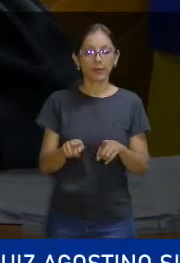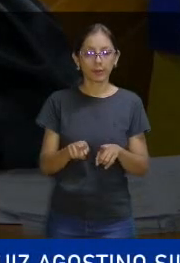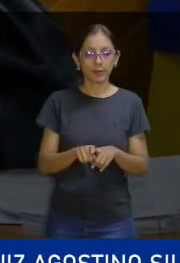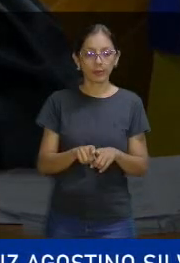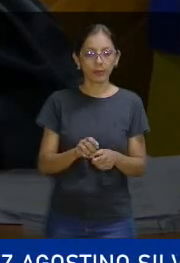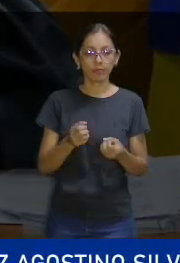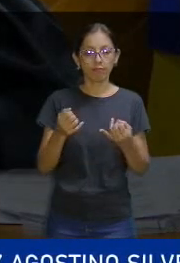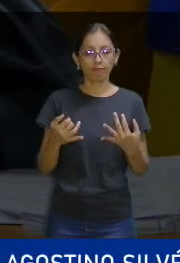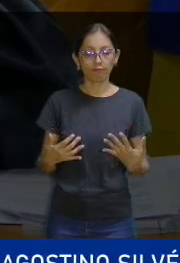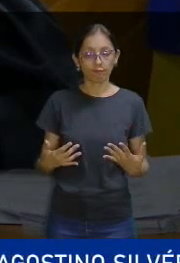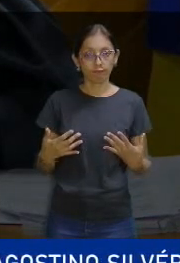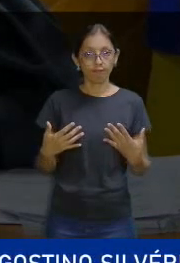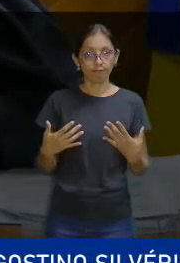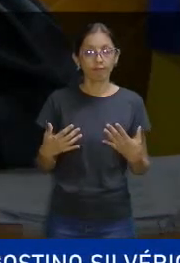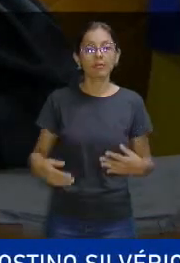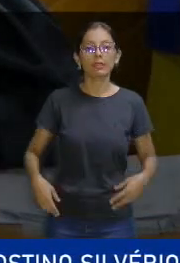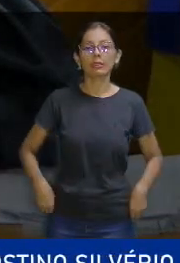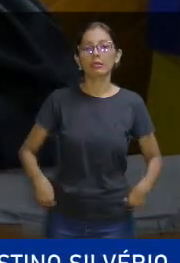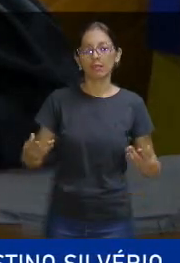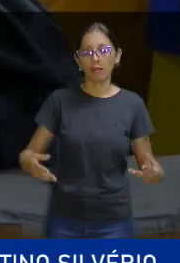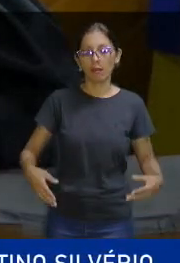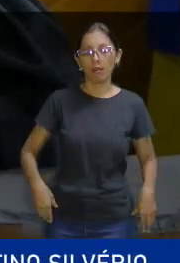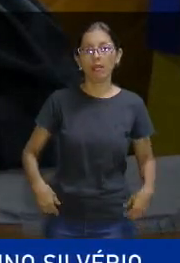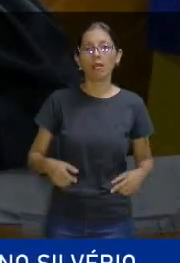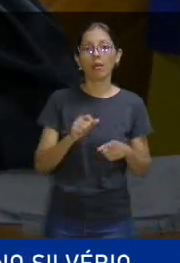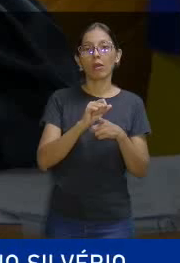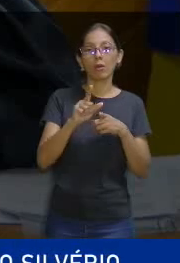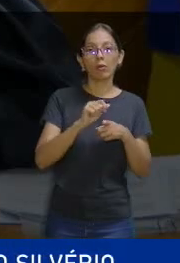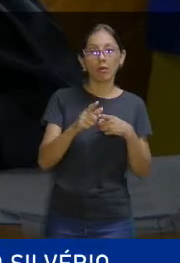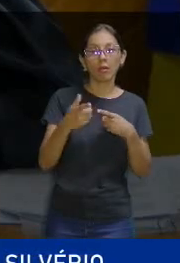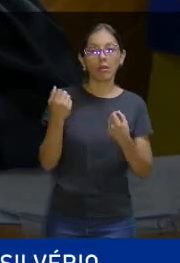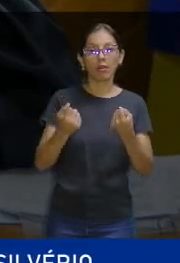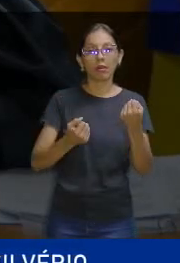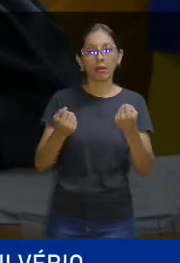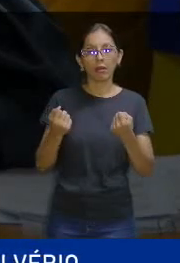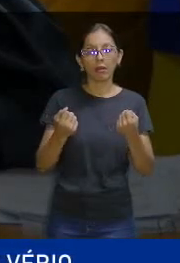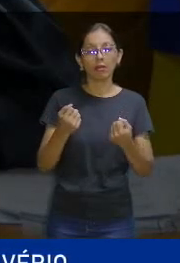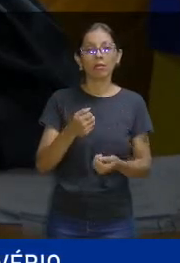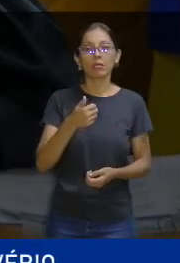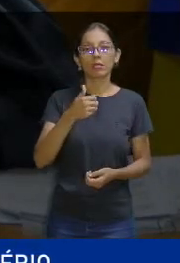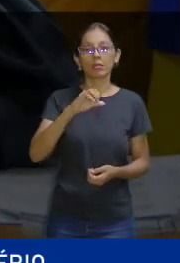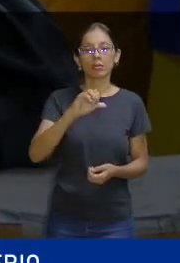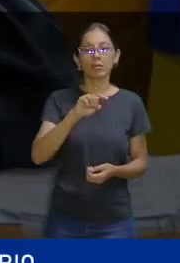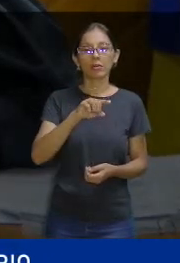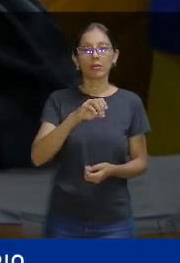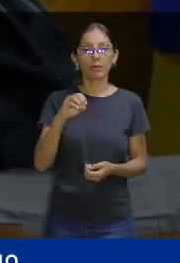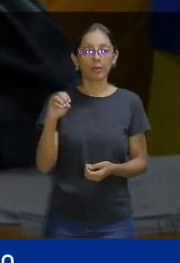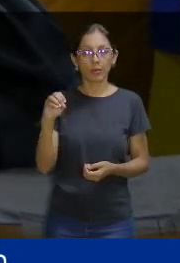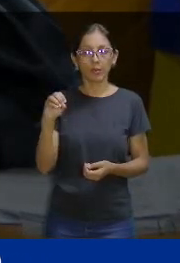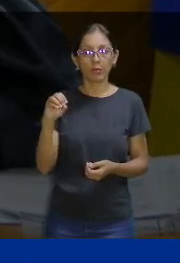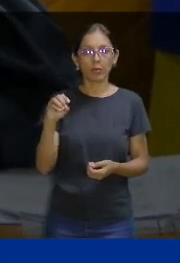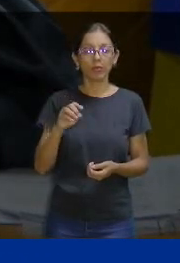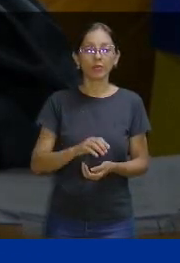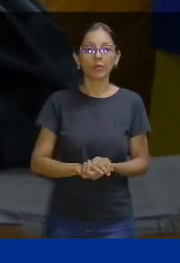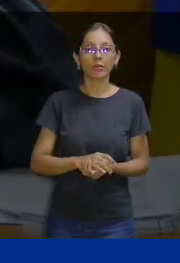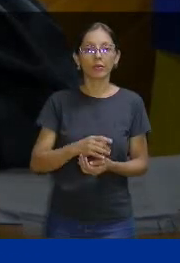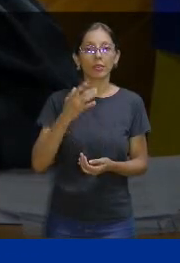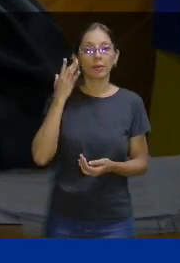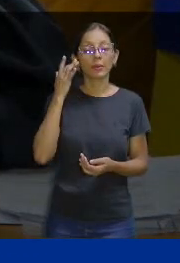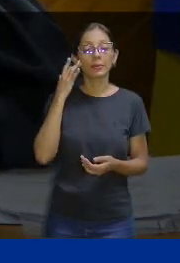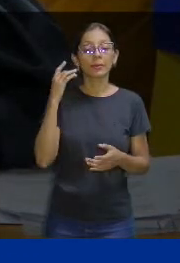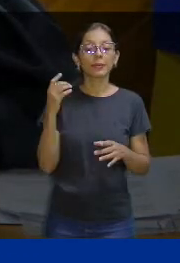que houve gasto com locação de veículos no valor de R$ 19.000 por 19 dias, mostrando-se